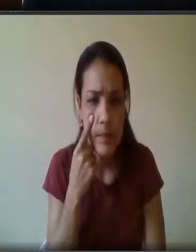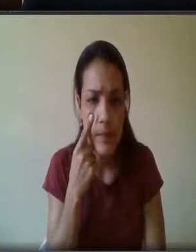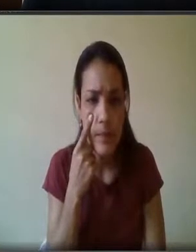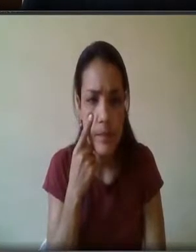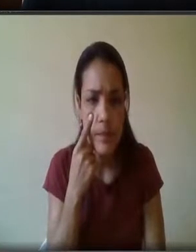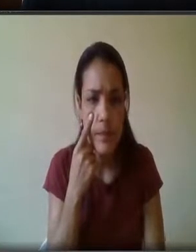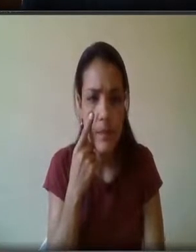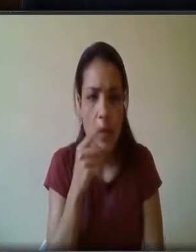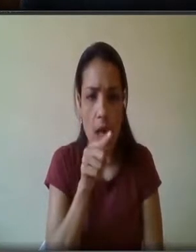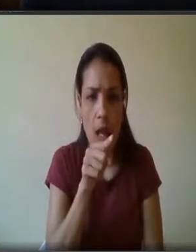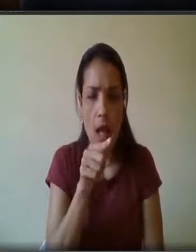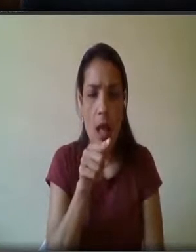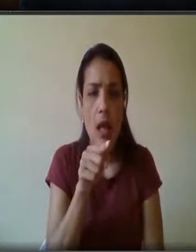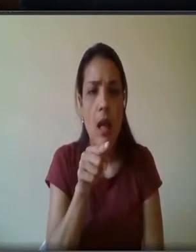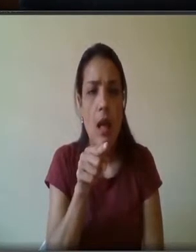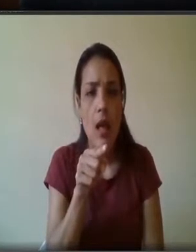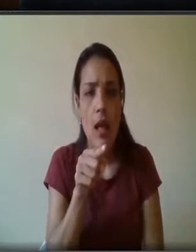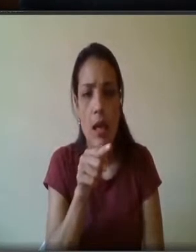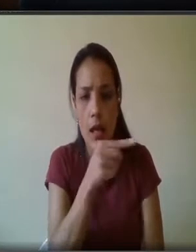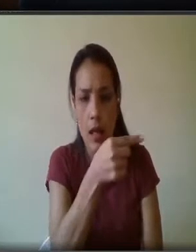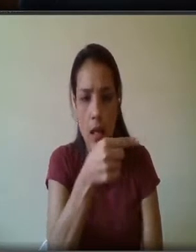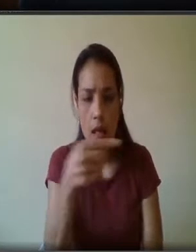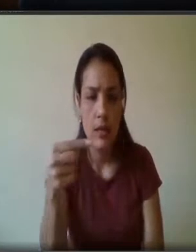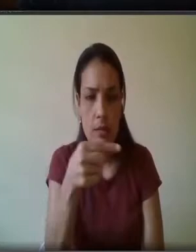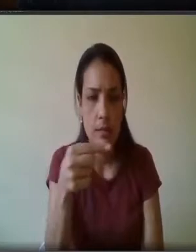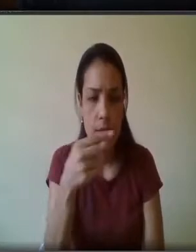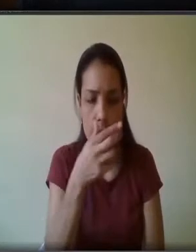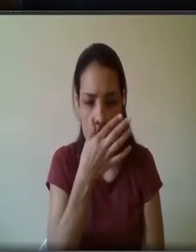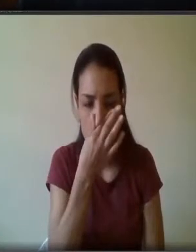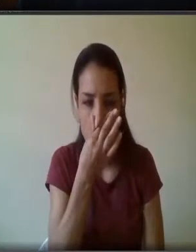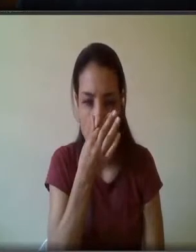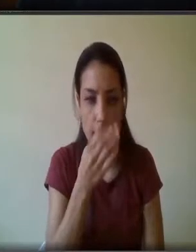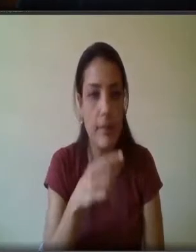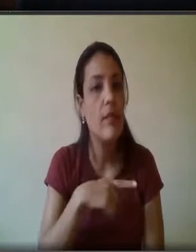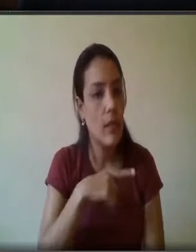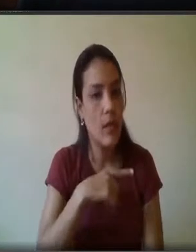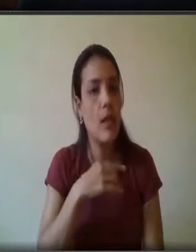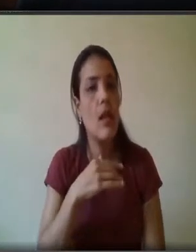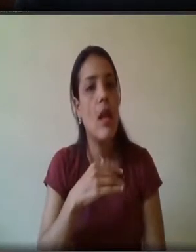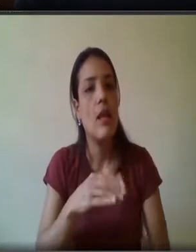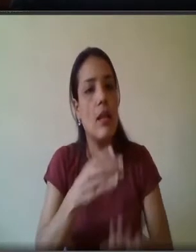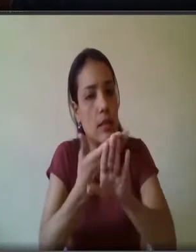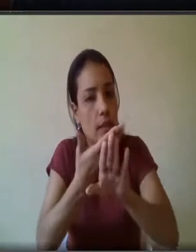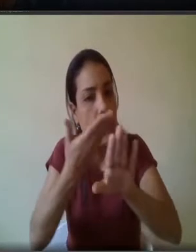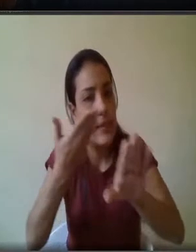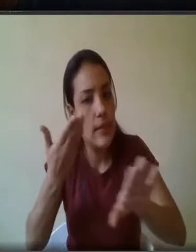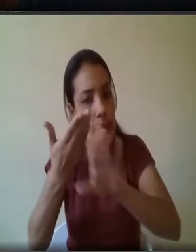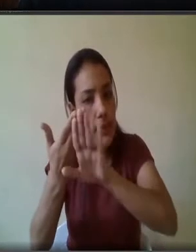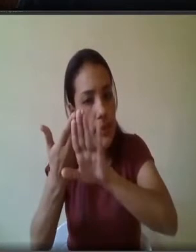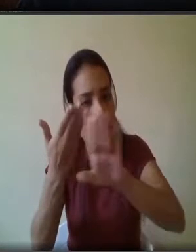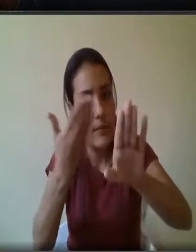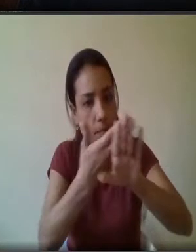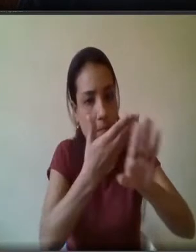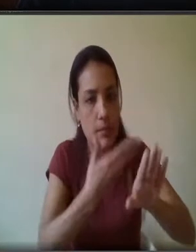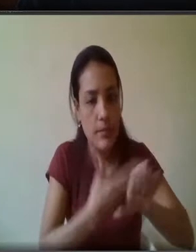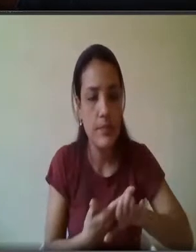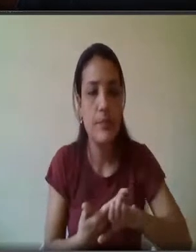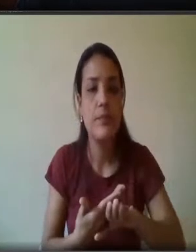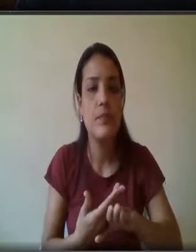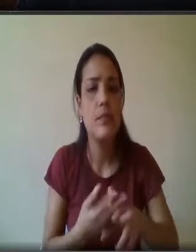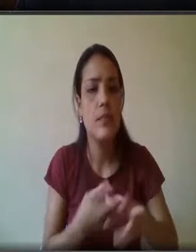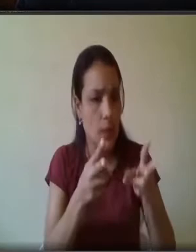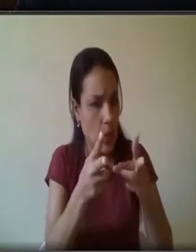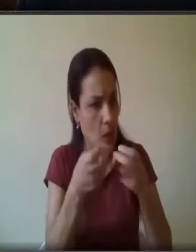processo de colisão e placas em processo de separação. Observem também que parece